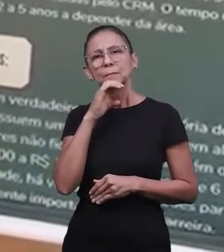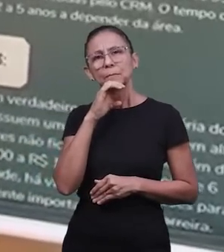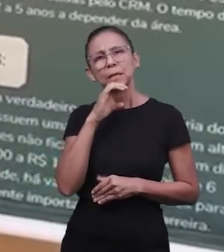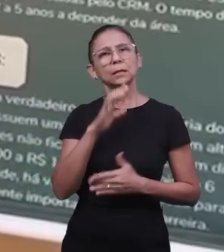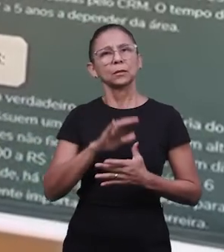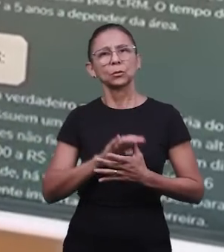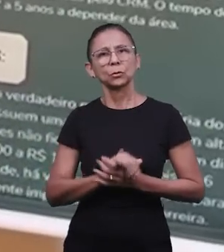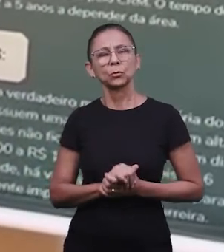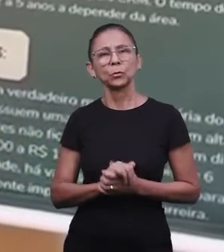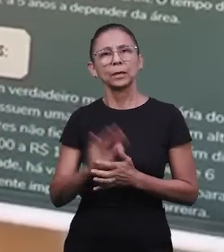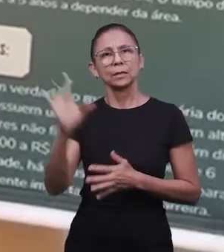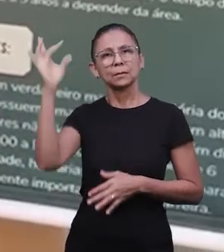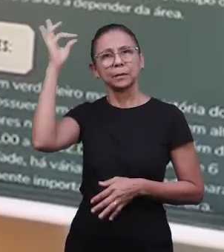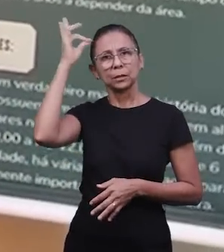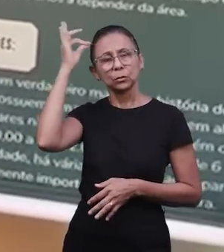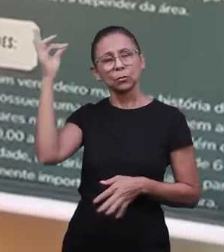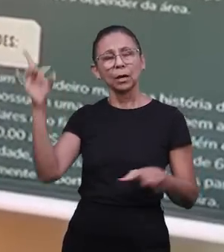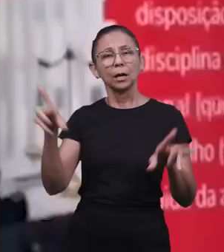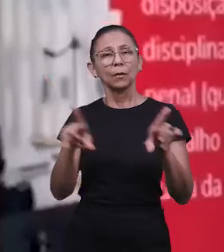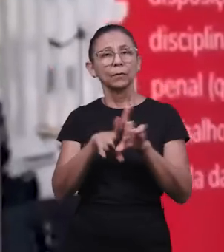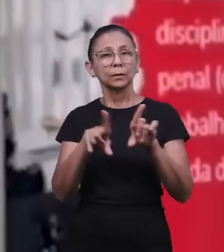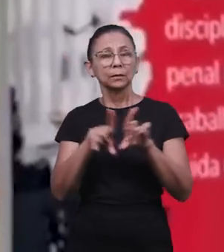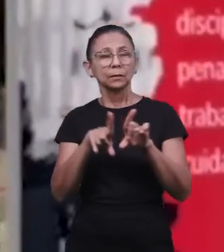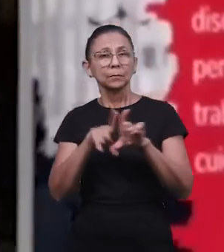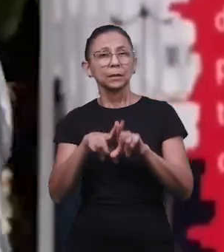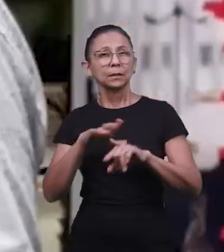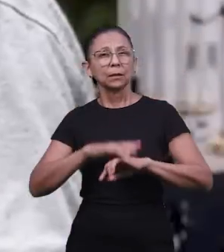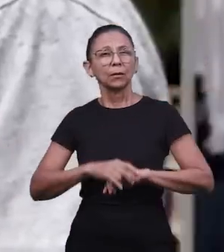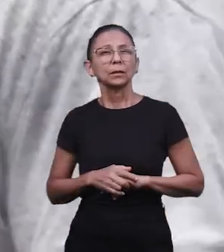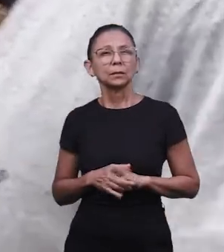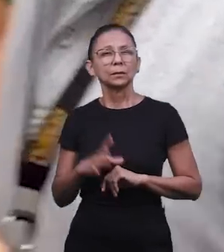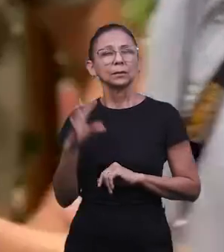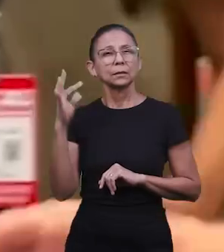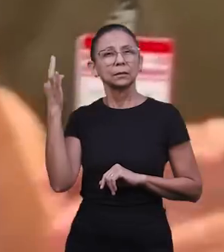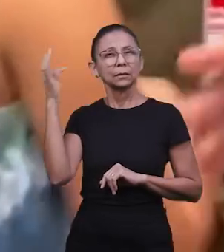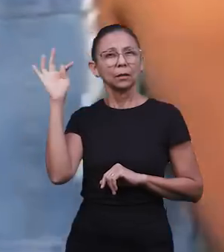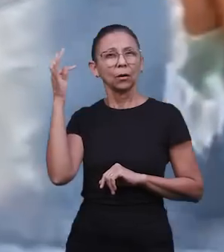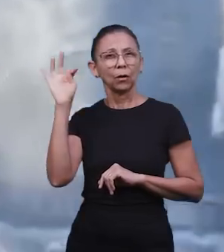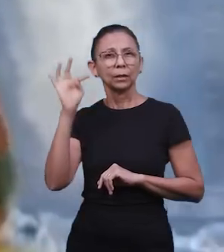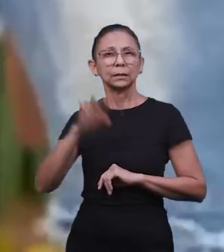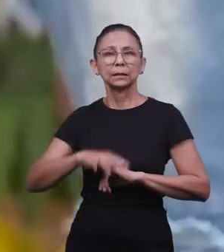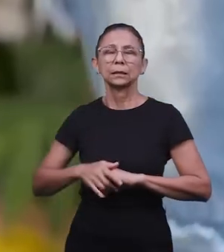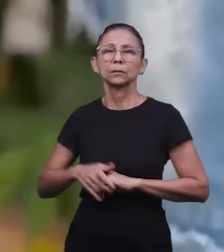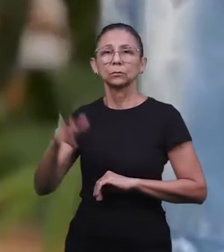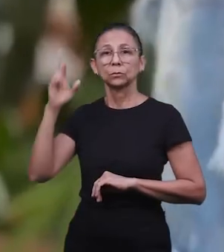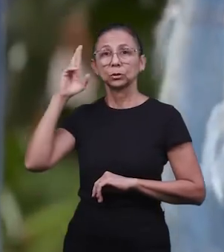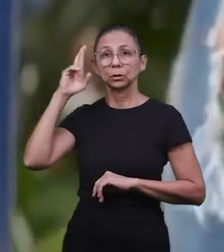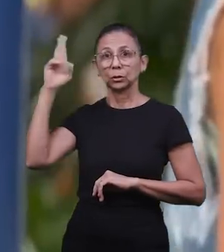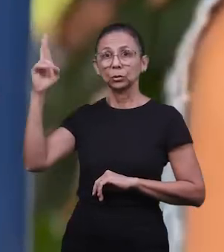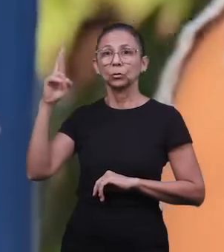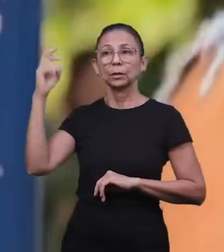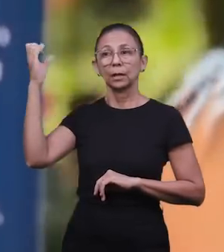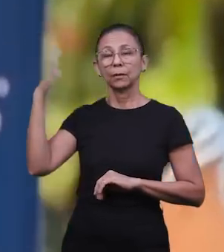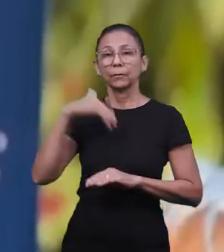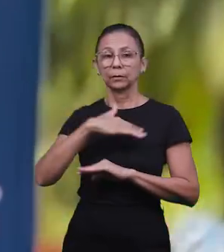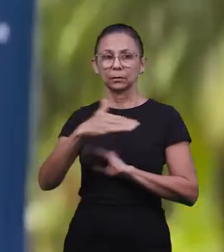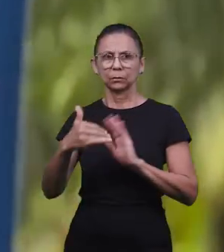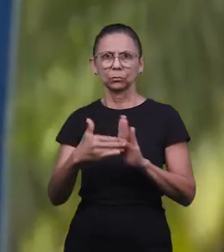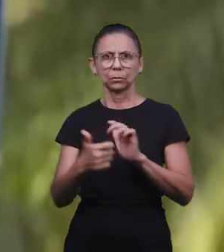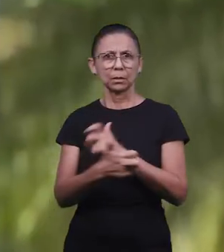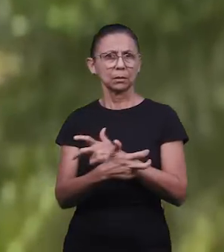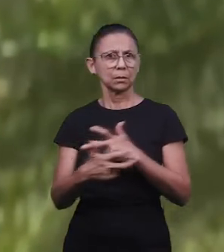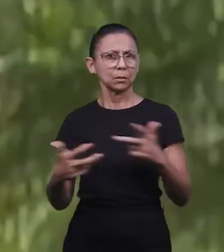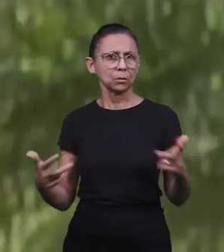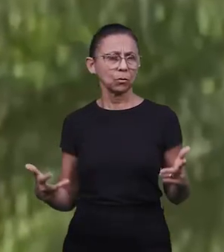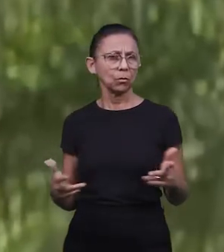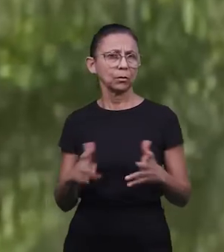a formação de uma base espiritual, porque o Senhor quer direcionar todas as coisas nas nossas vidas. Então, vem